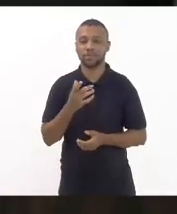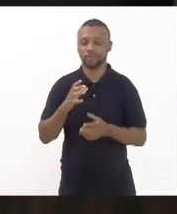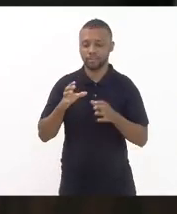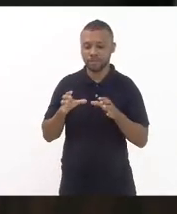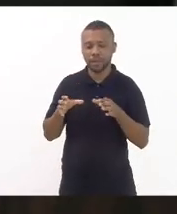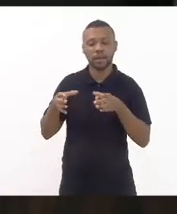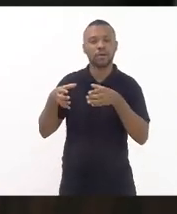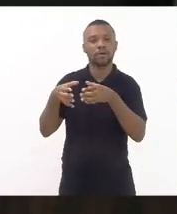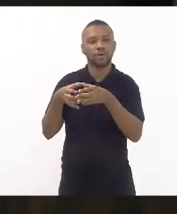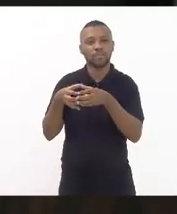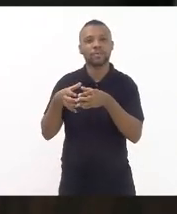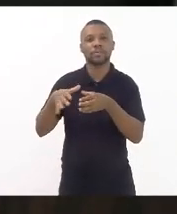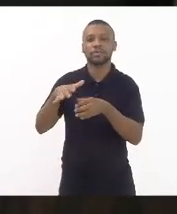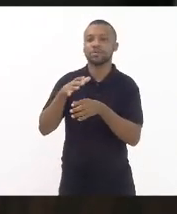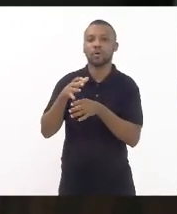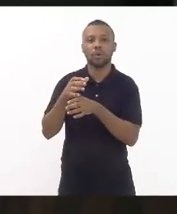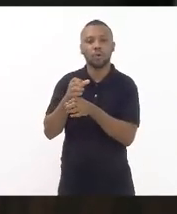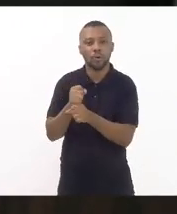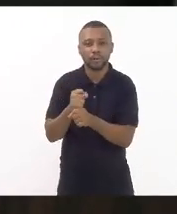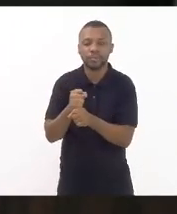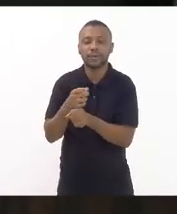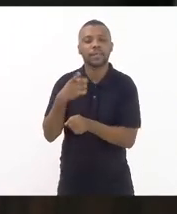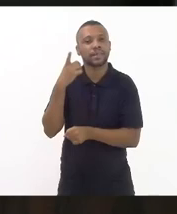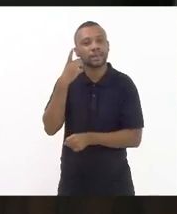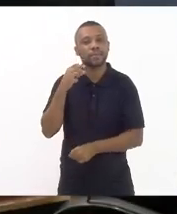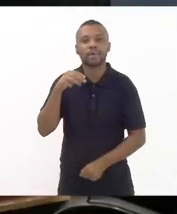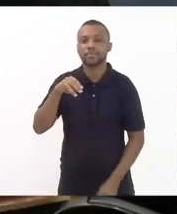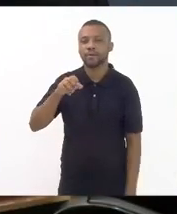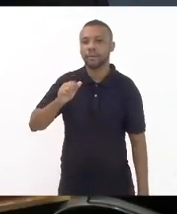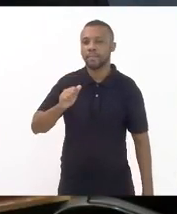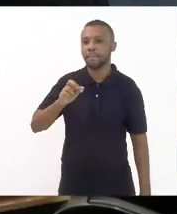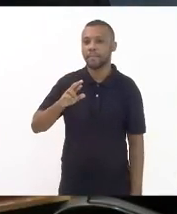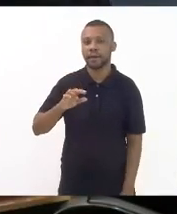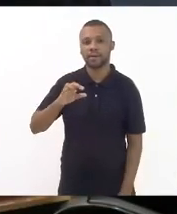comissão de orçamento, deputado Márcio Canella.